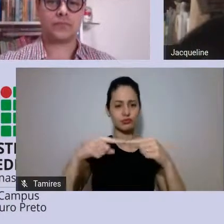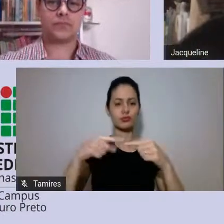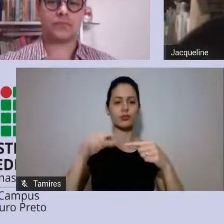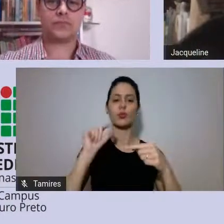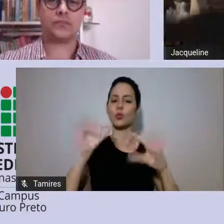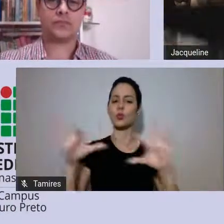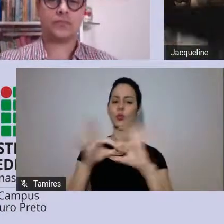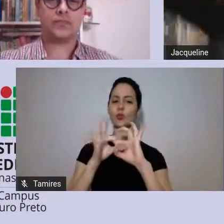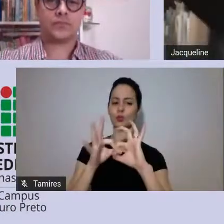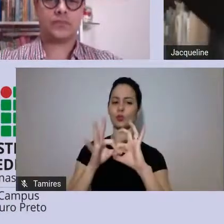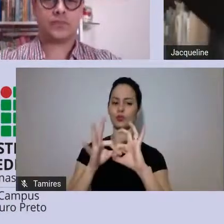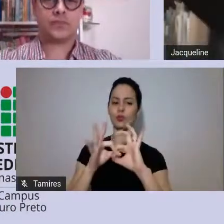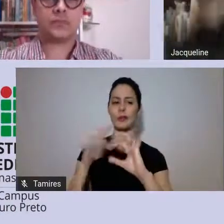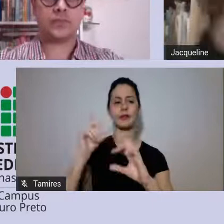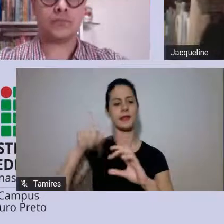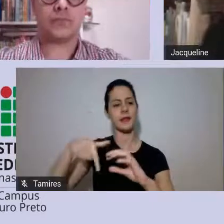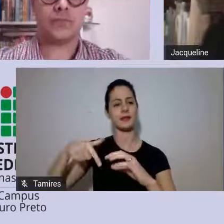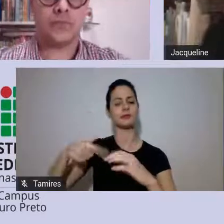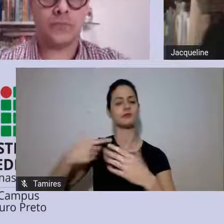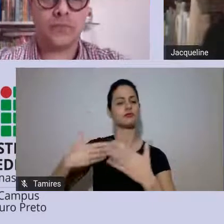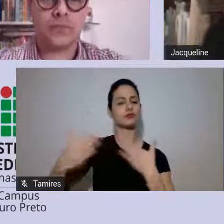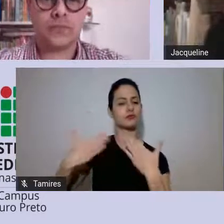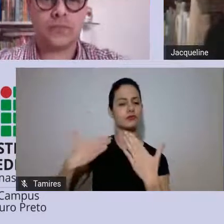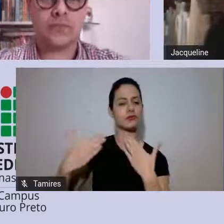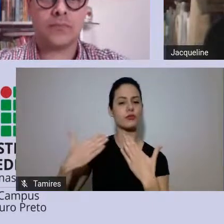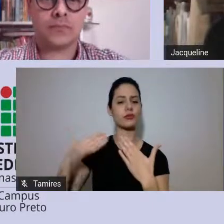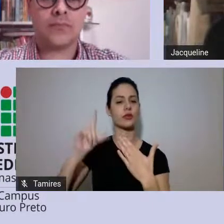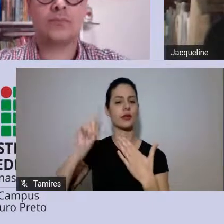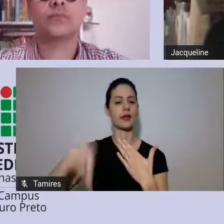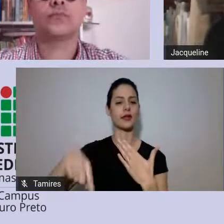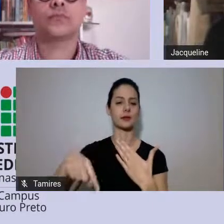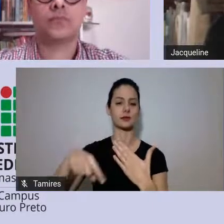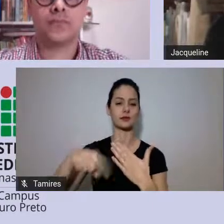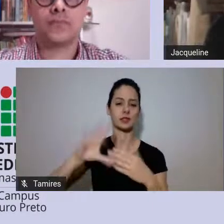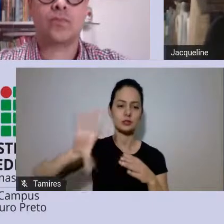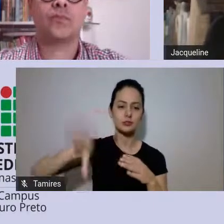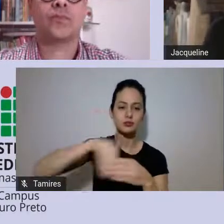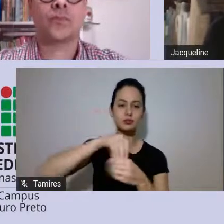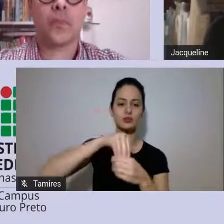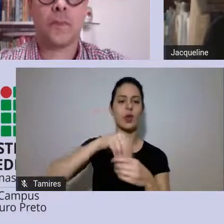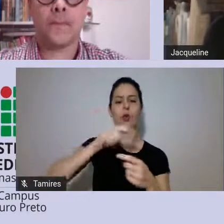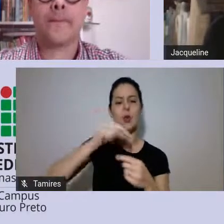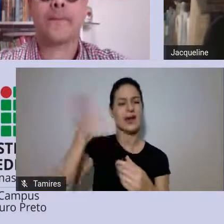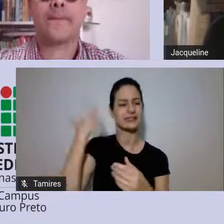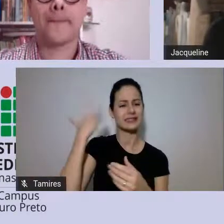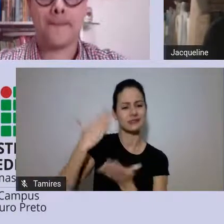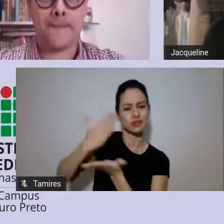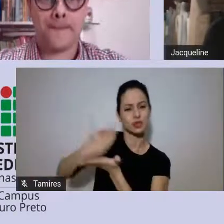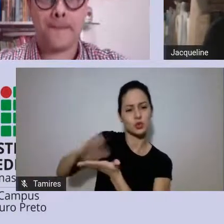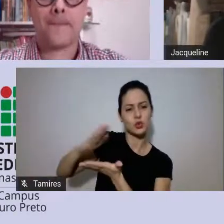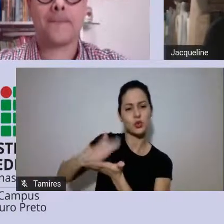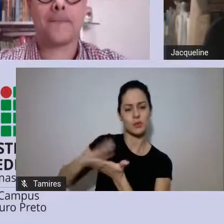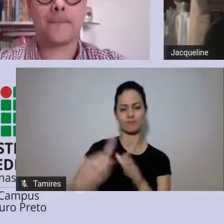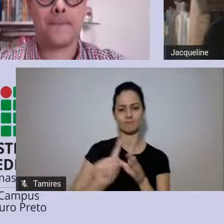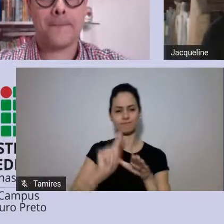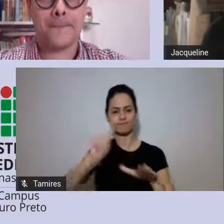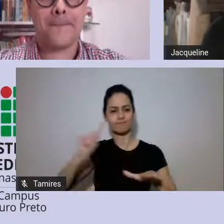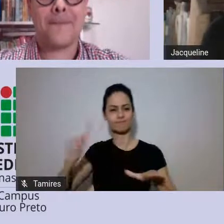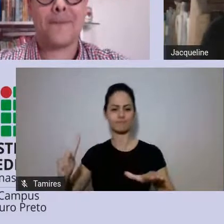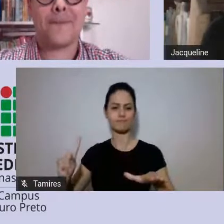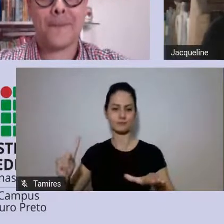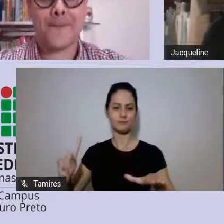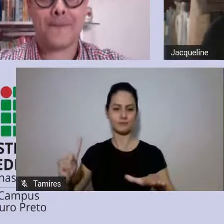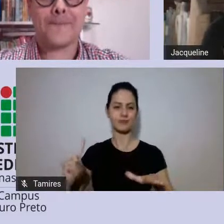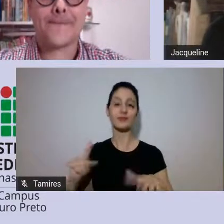no está dialogando principalmente con la exclusión, con cómo fueron excluidas, en qué momento, ¿no? En